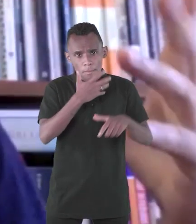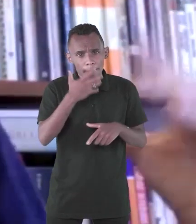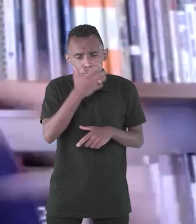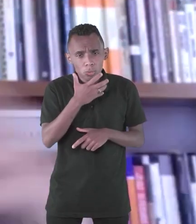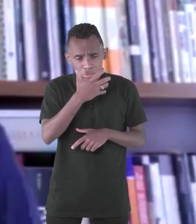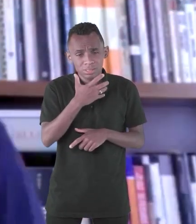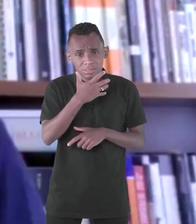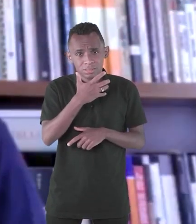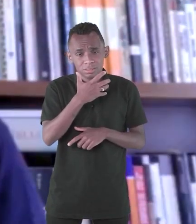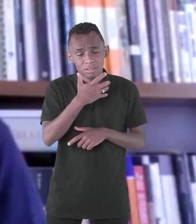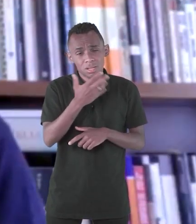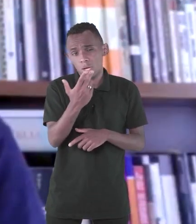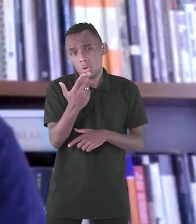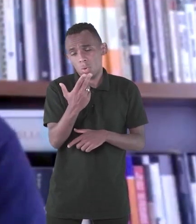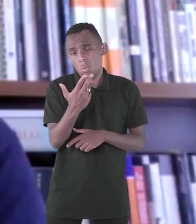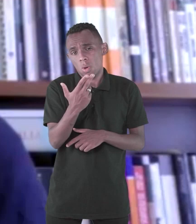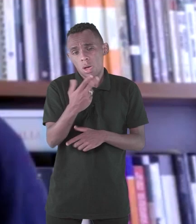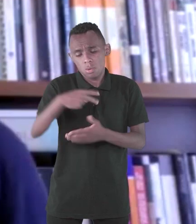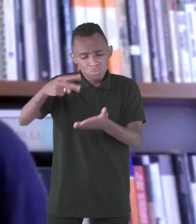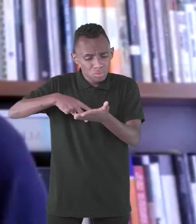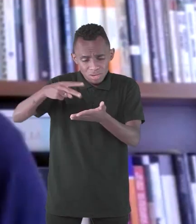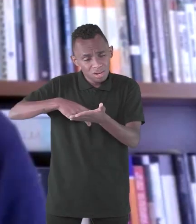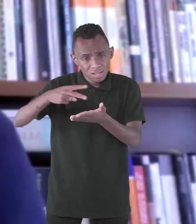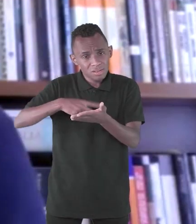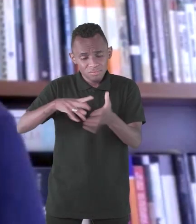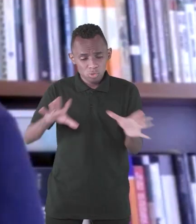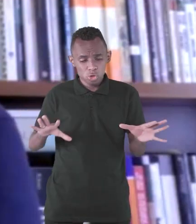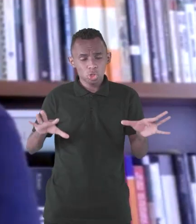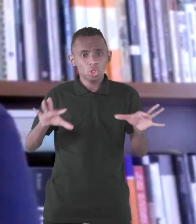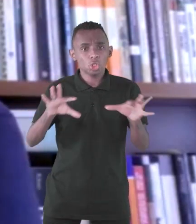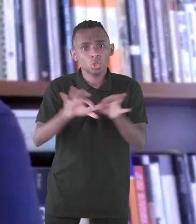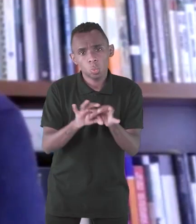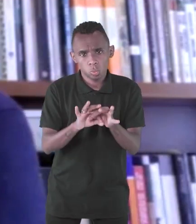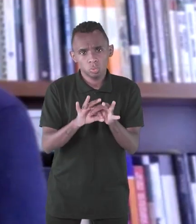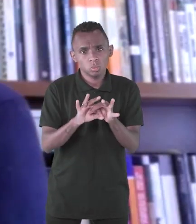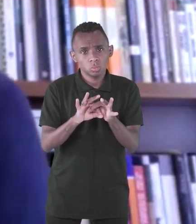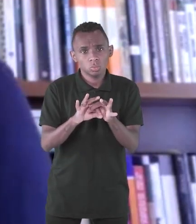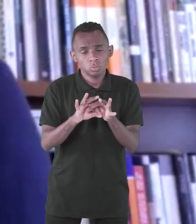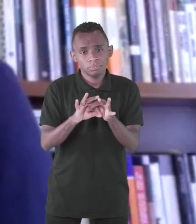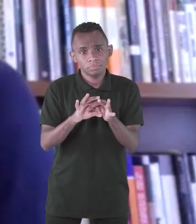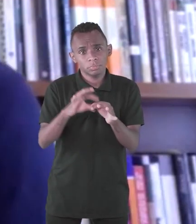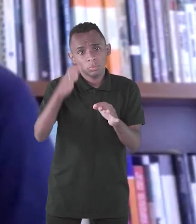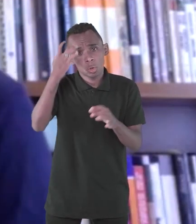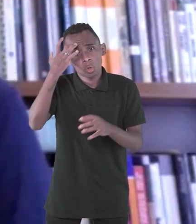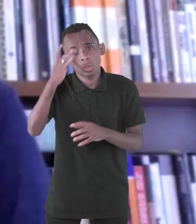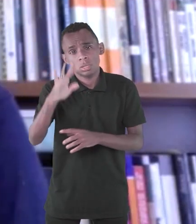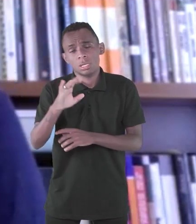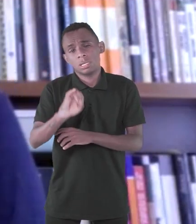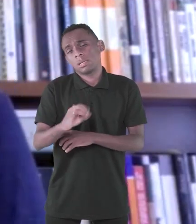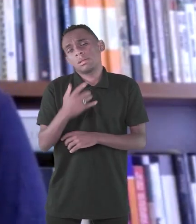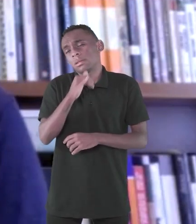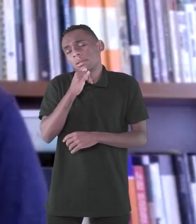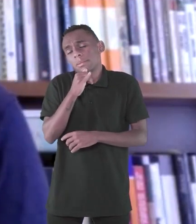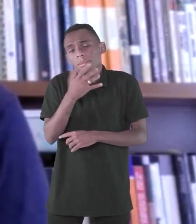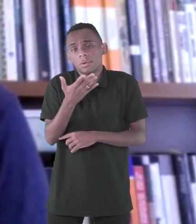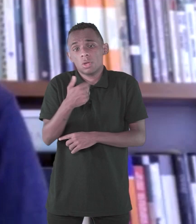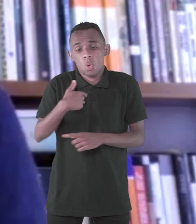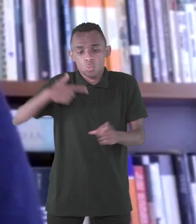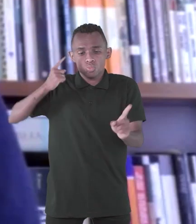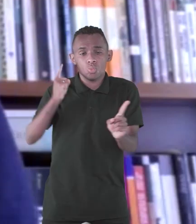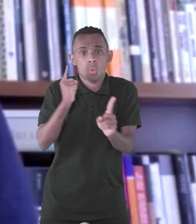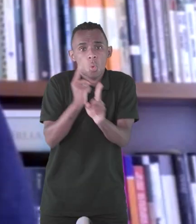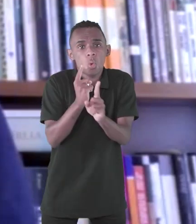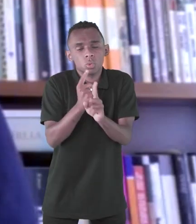né? Então, para mim, estão totalmente ligados, assim. Eu não consigo, não sei se